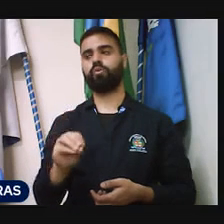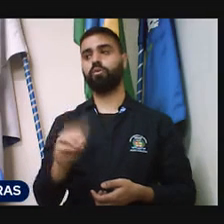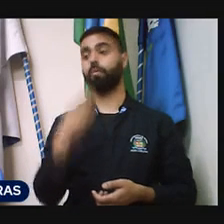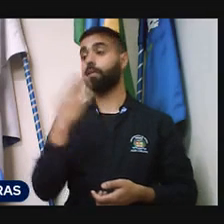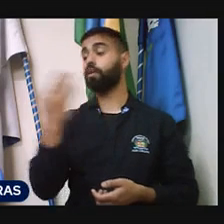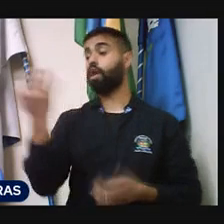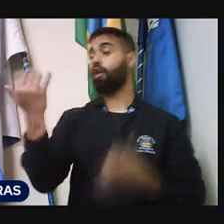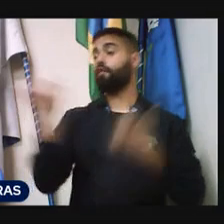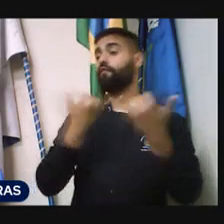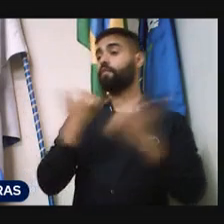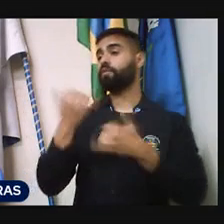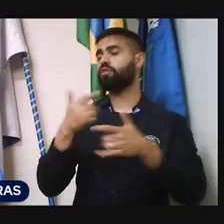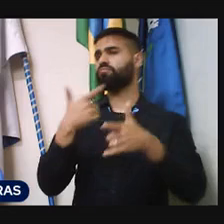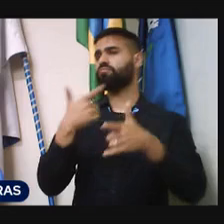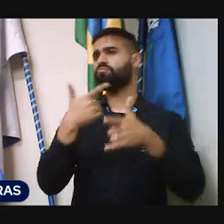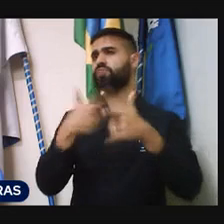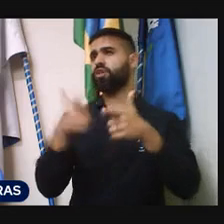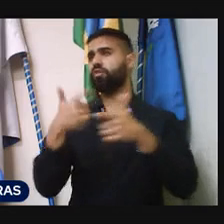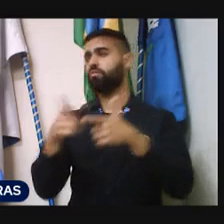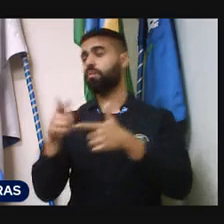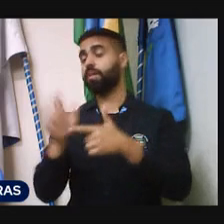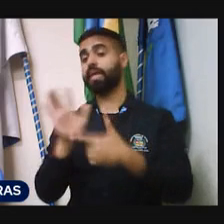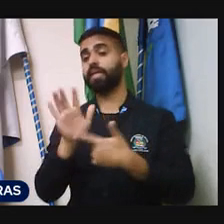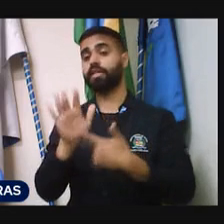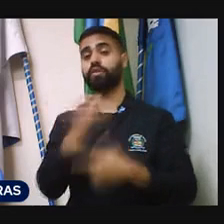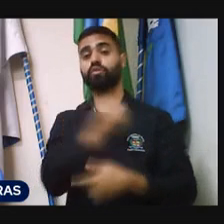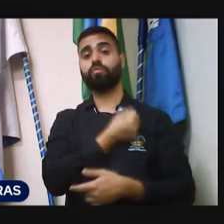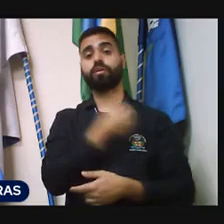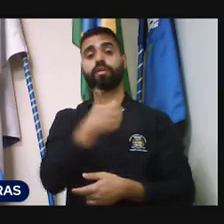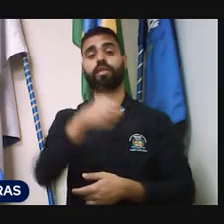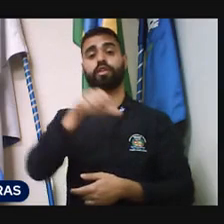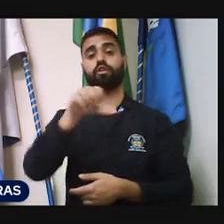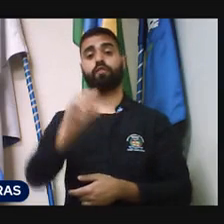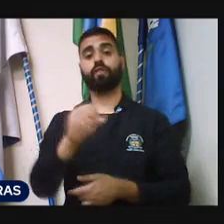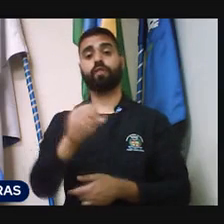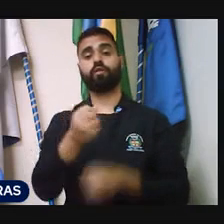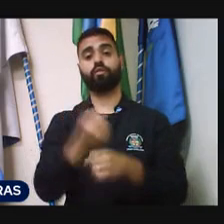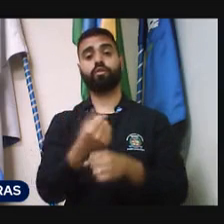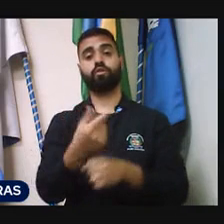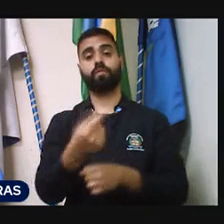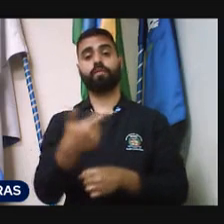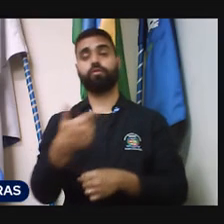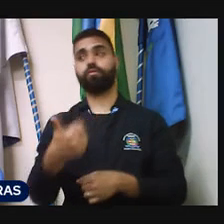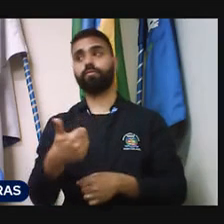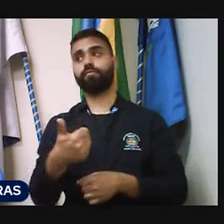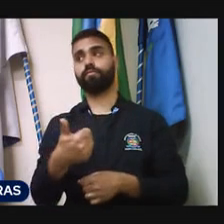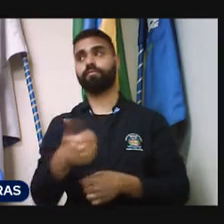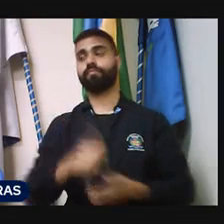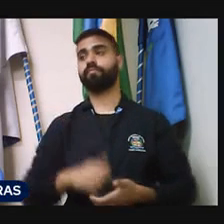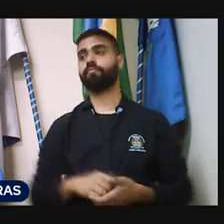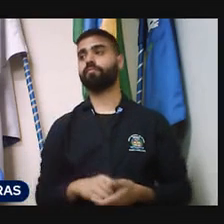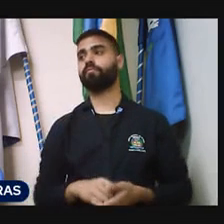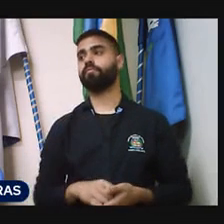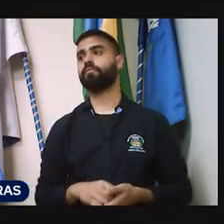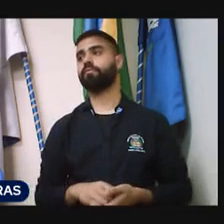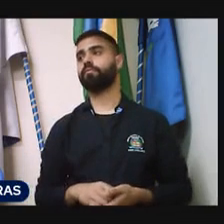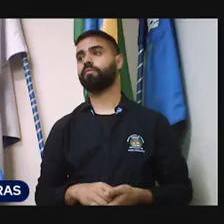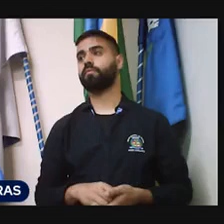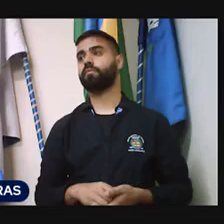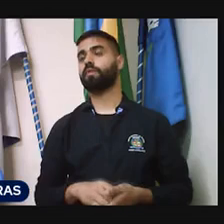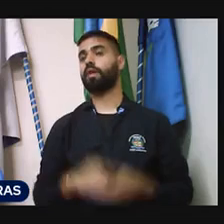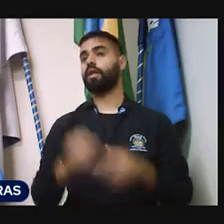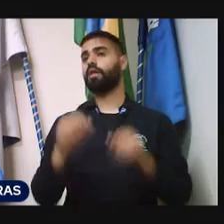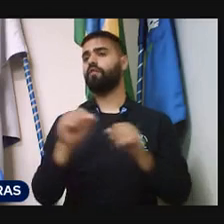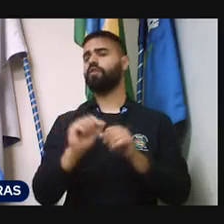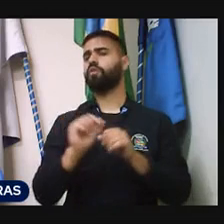informação sobre os problemas relatados lá indicação número 190 de 2021 em anexo que se faz